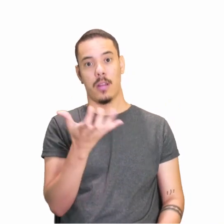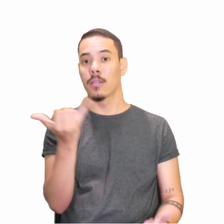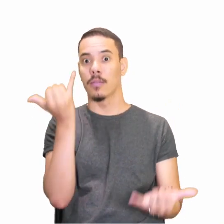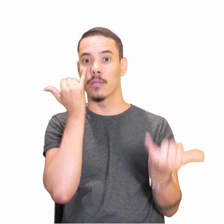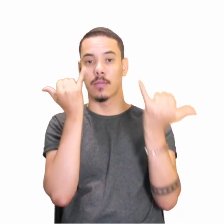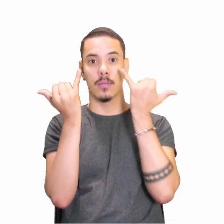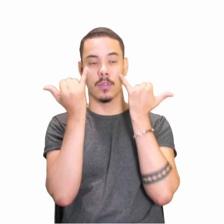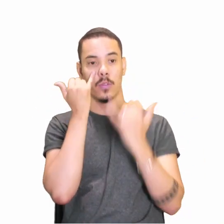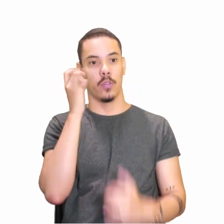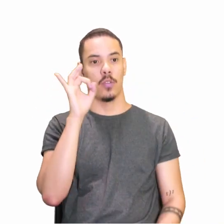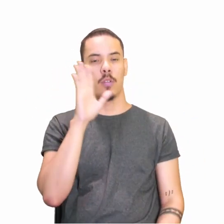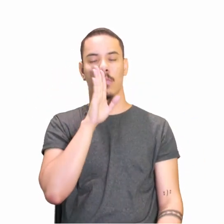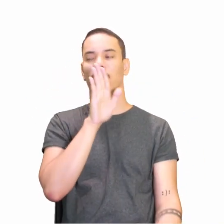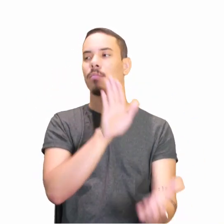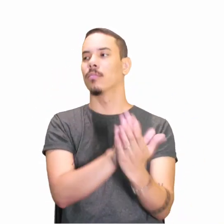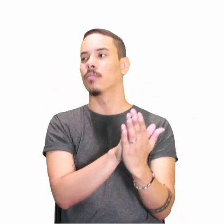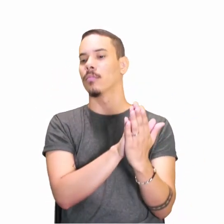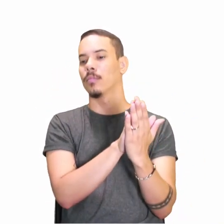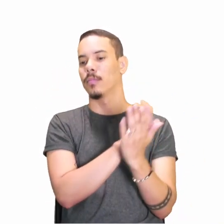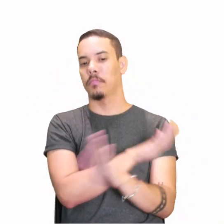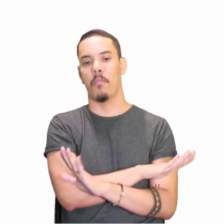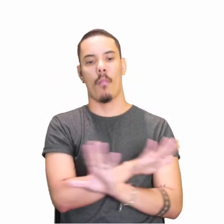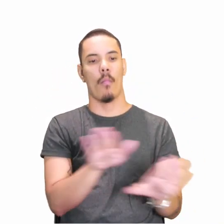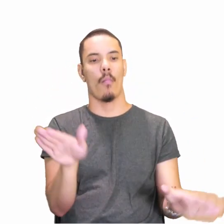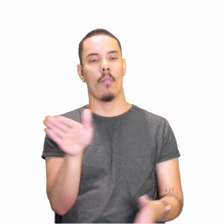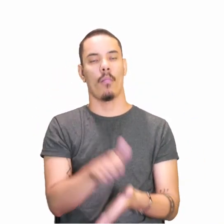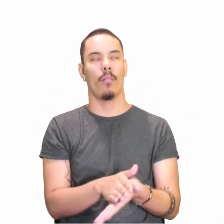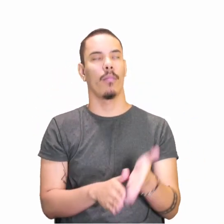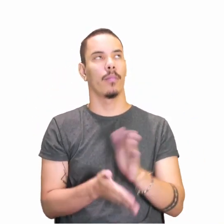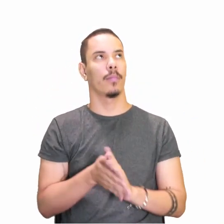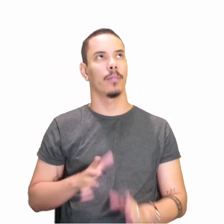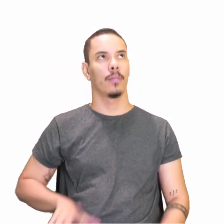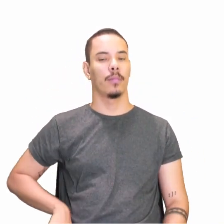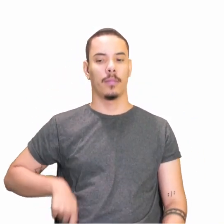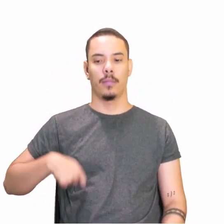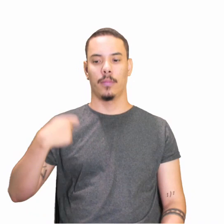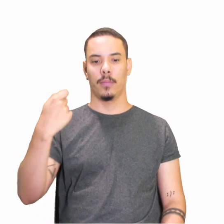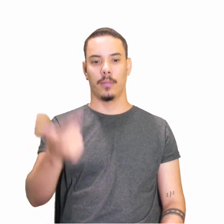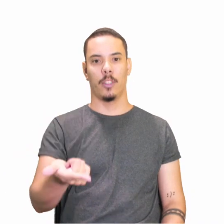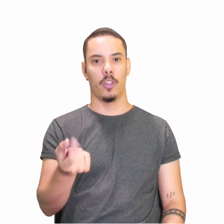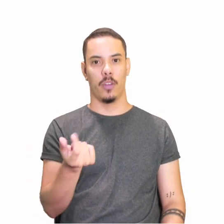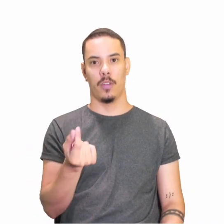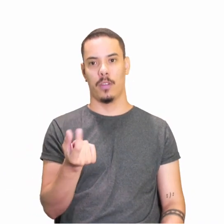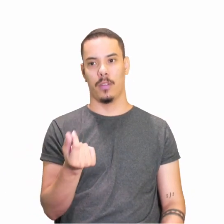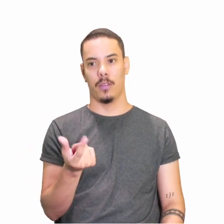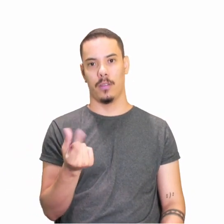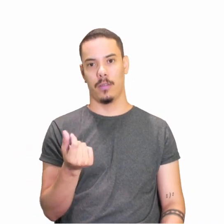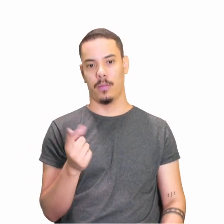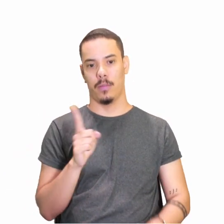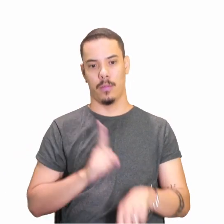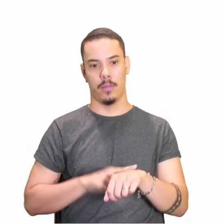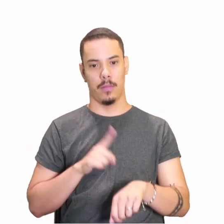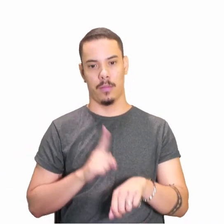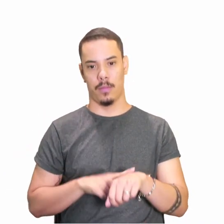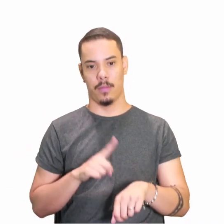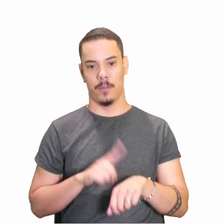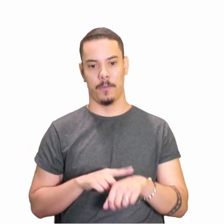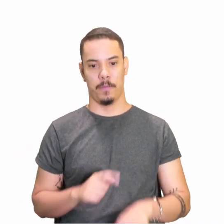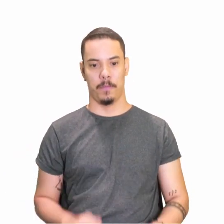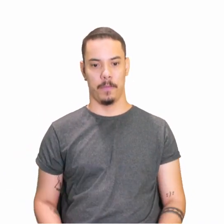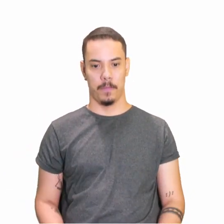nem encara a pessoa, né? Vai logo tirando e já vai fazendo o quê?